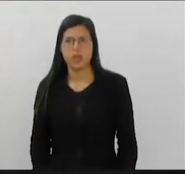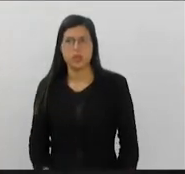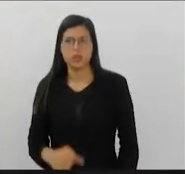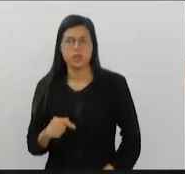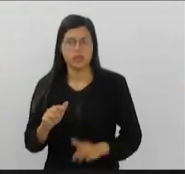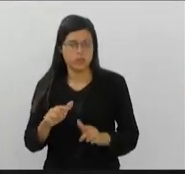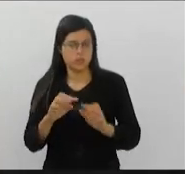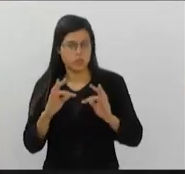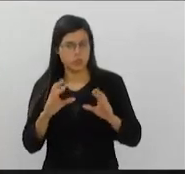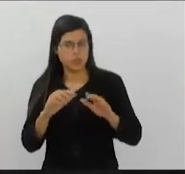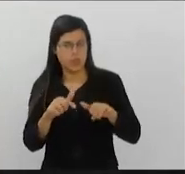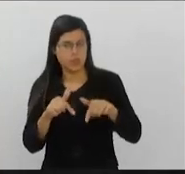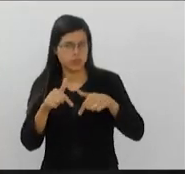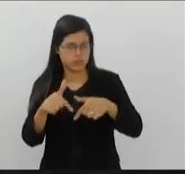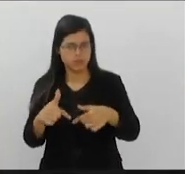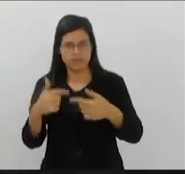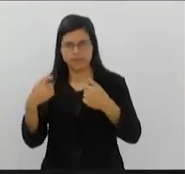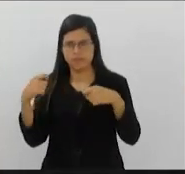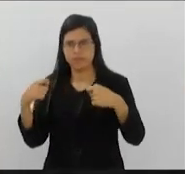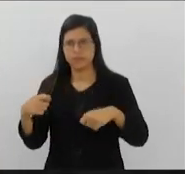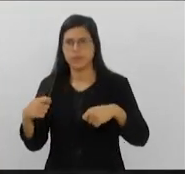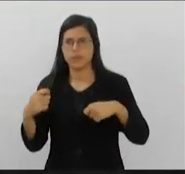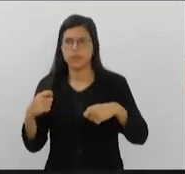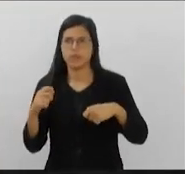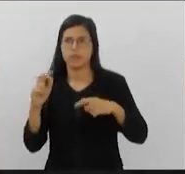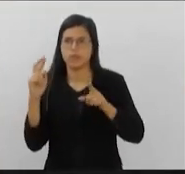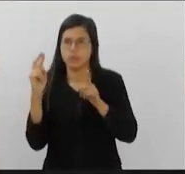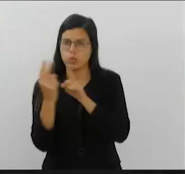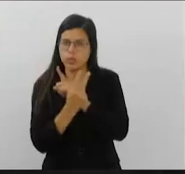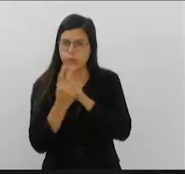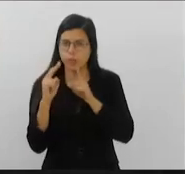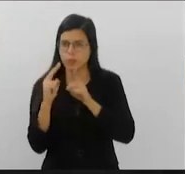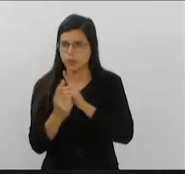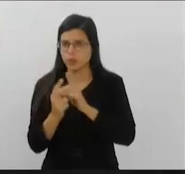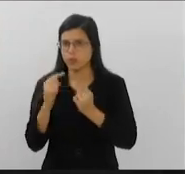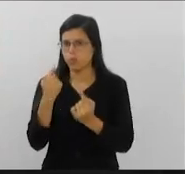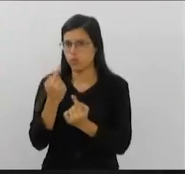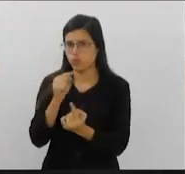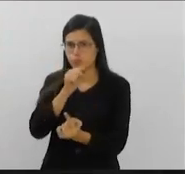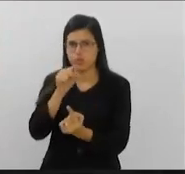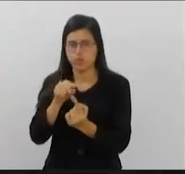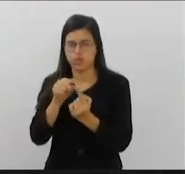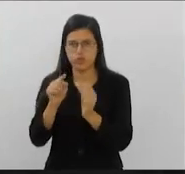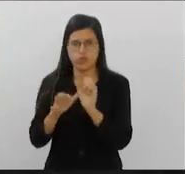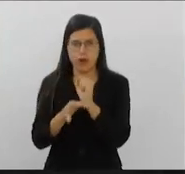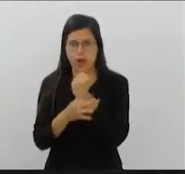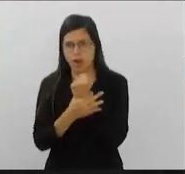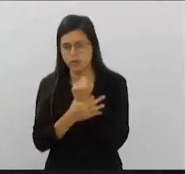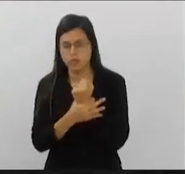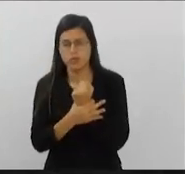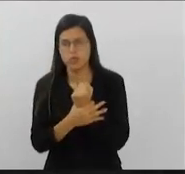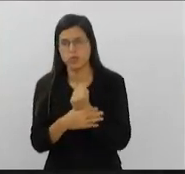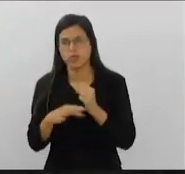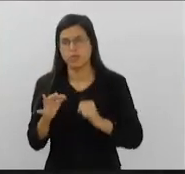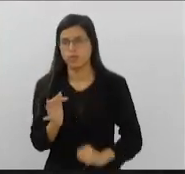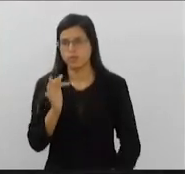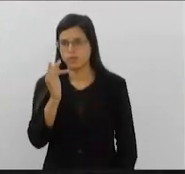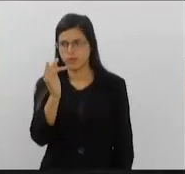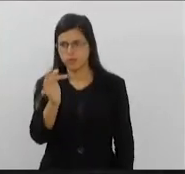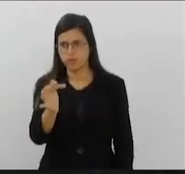articulações precisam estar no nosso horizonte se o nosso objetivo é garantir um